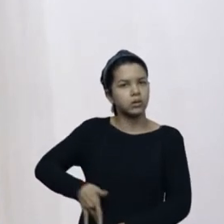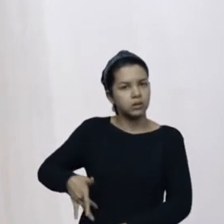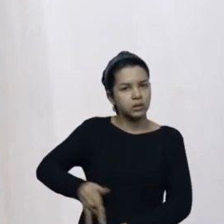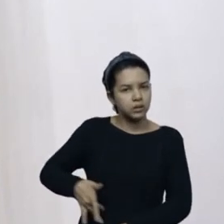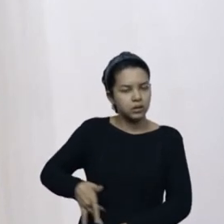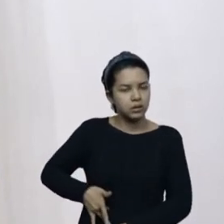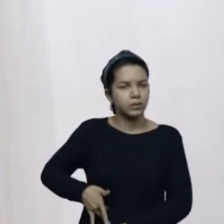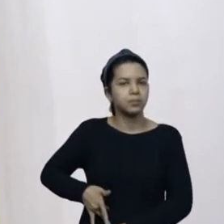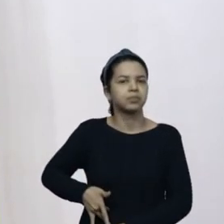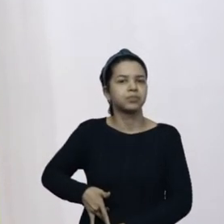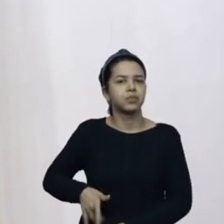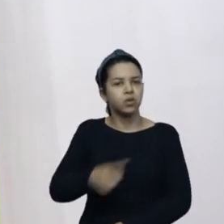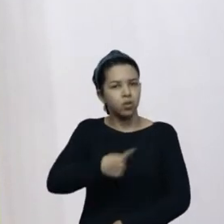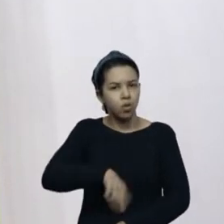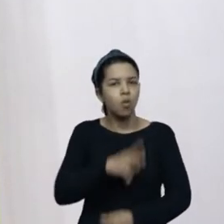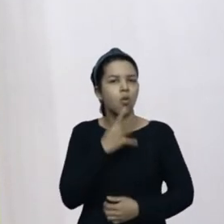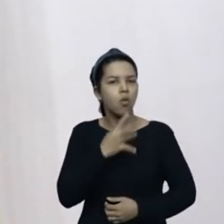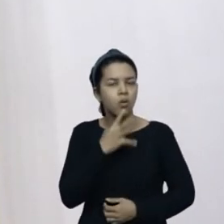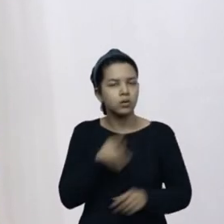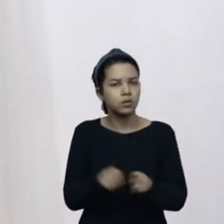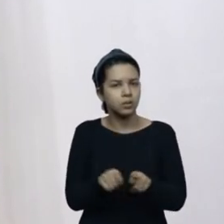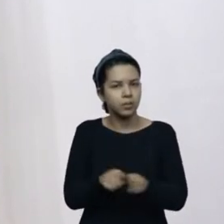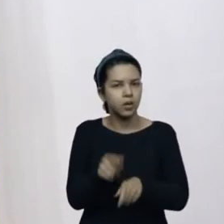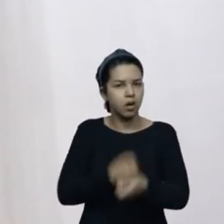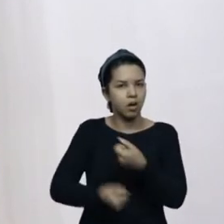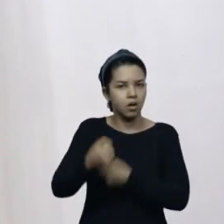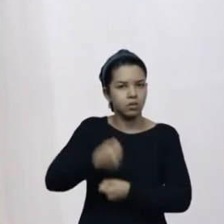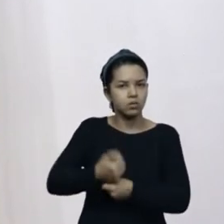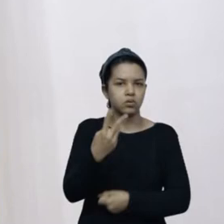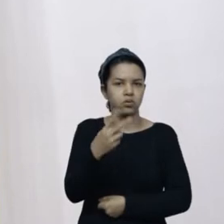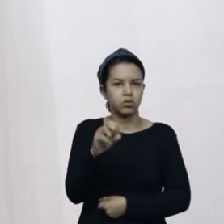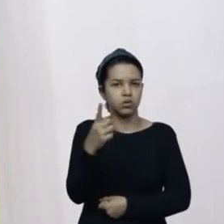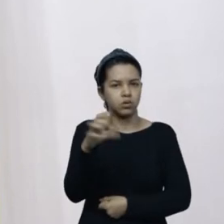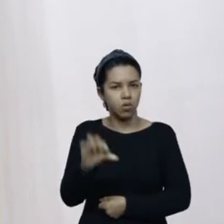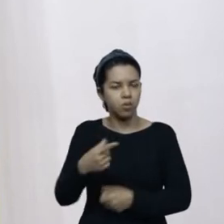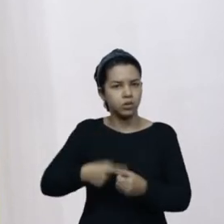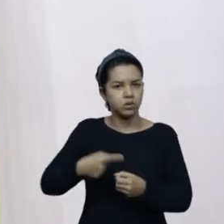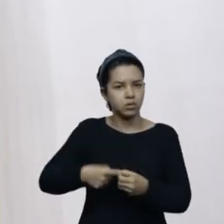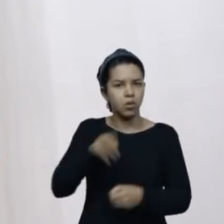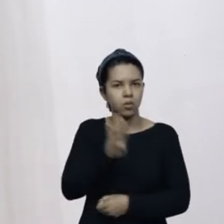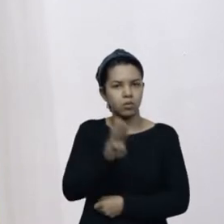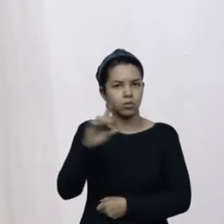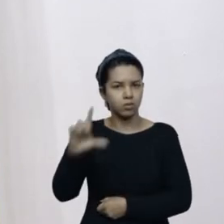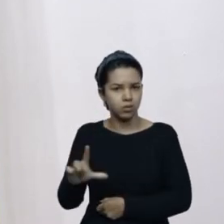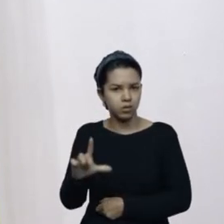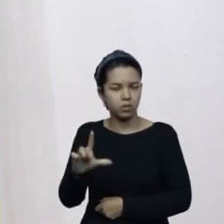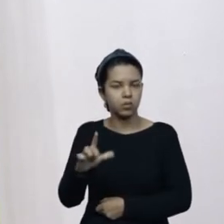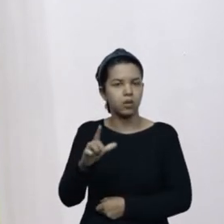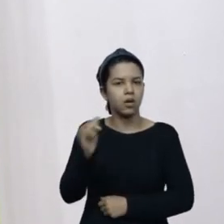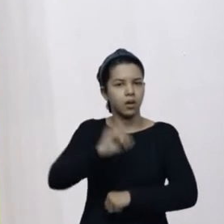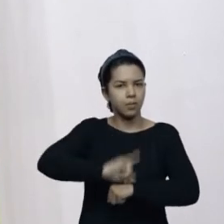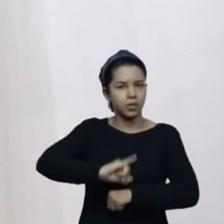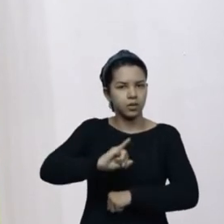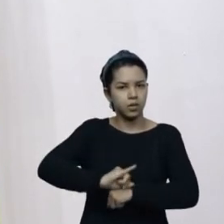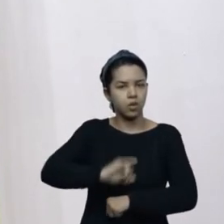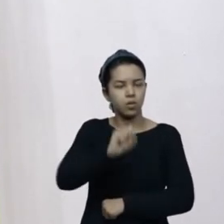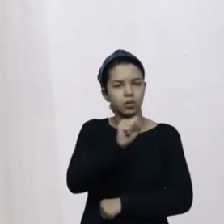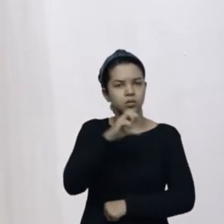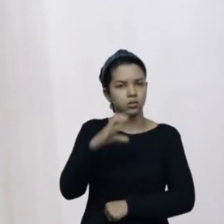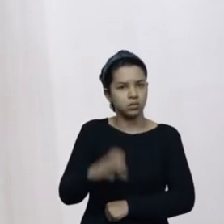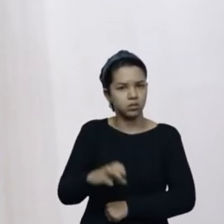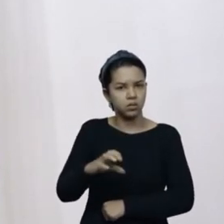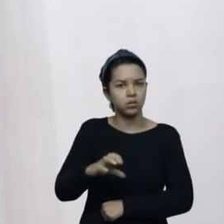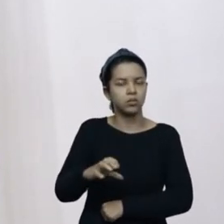inclusive, já em 2019, o município de Blumenau como a capital catarinense dos